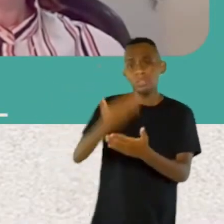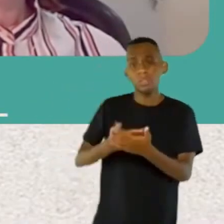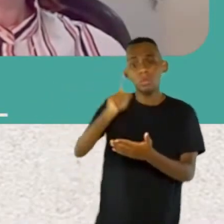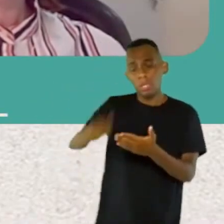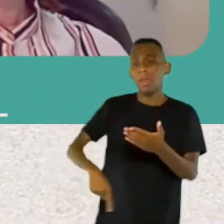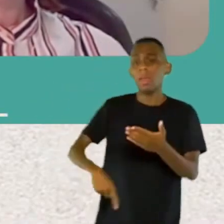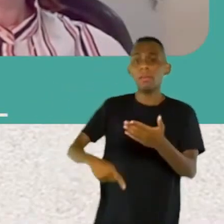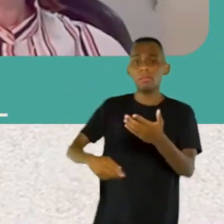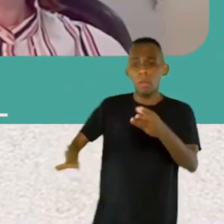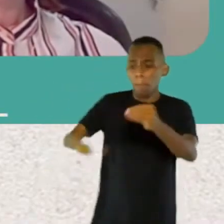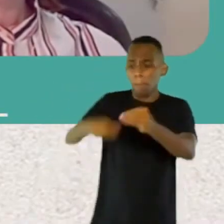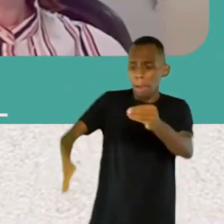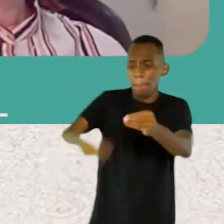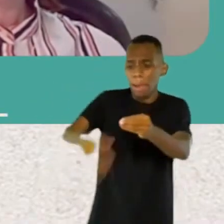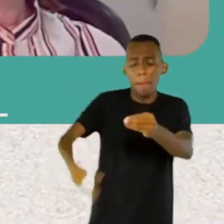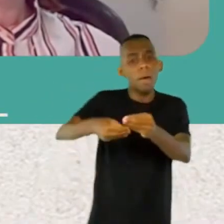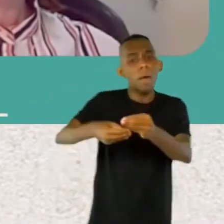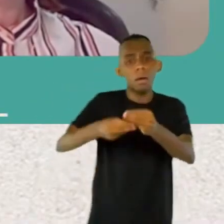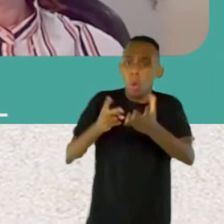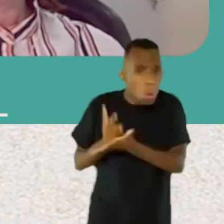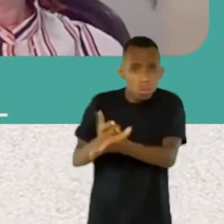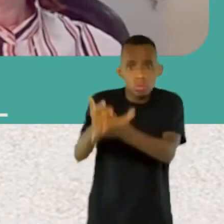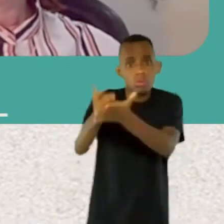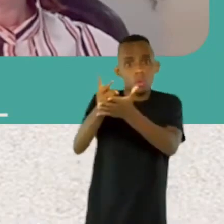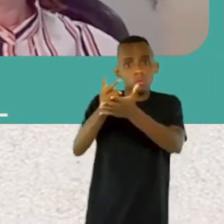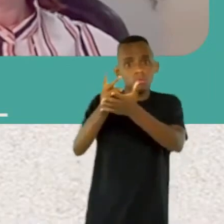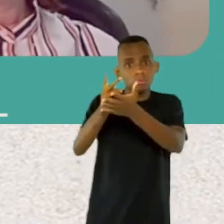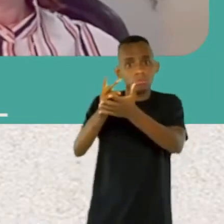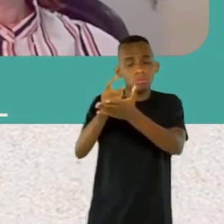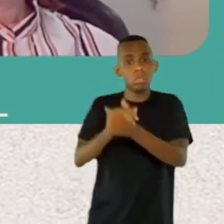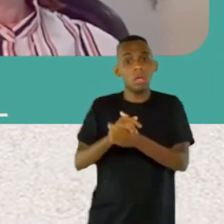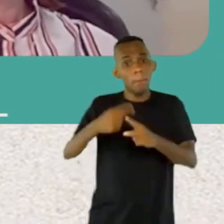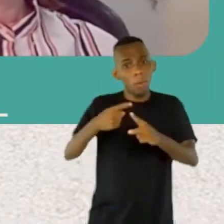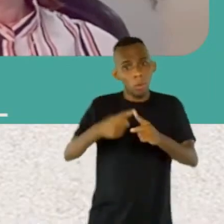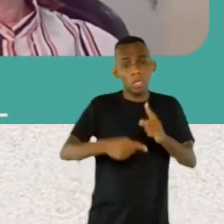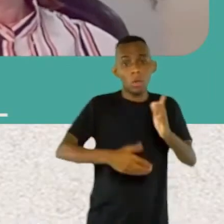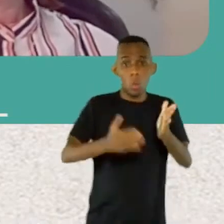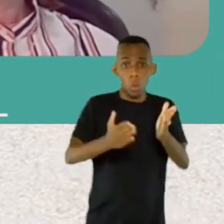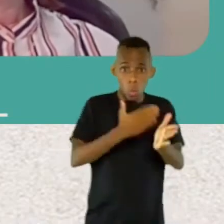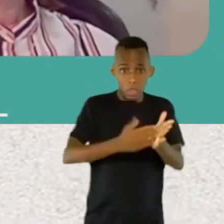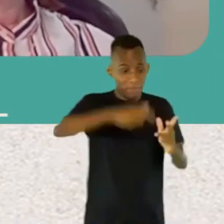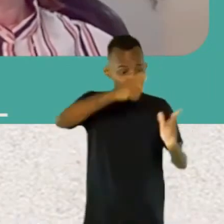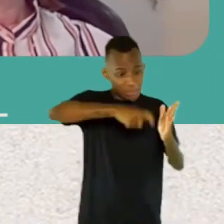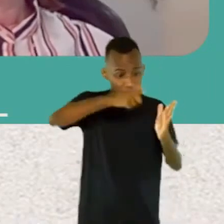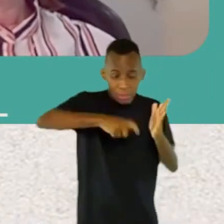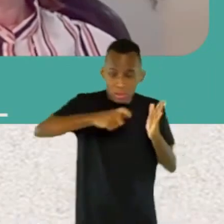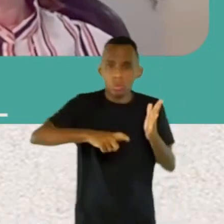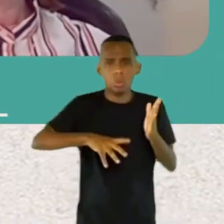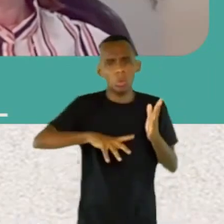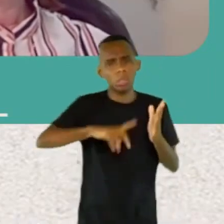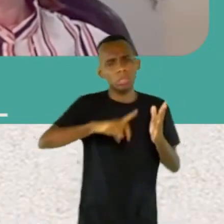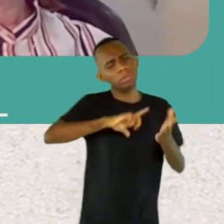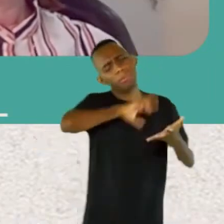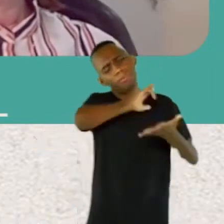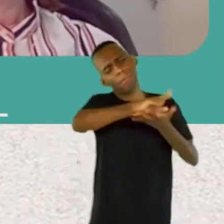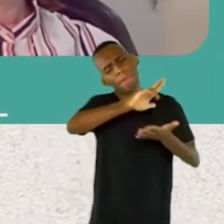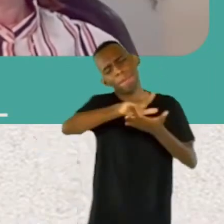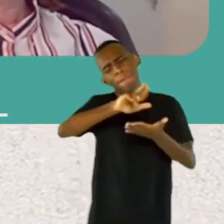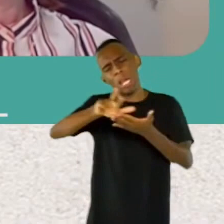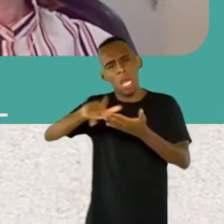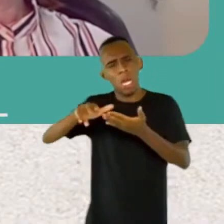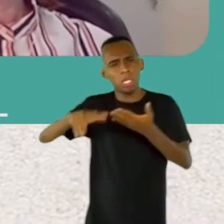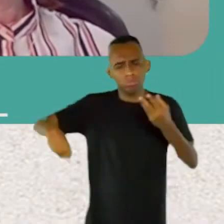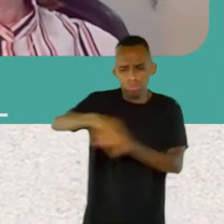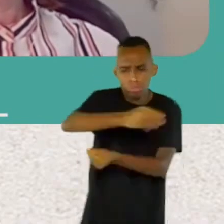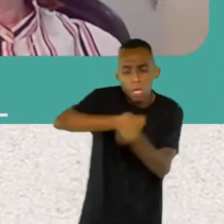pode diferenciar desse seu livro é que esse seu livro, os personagens centrais são vários, né? Há uma